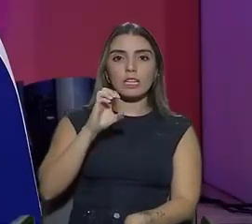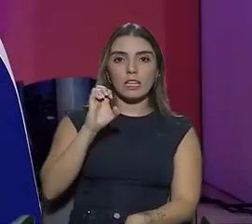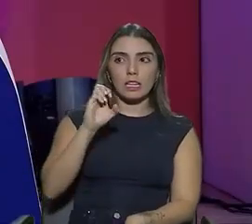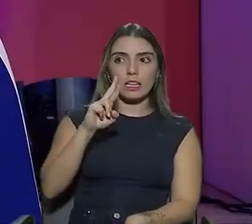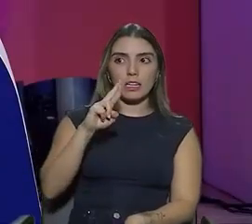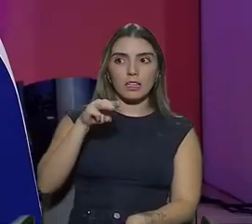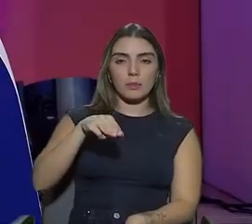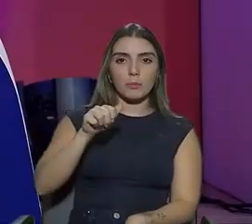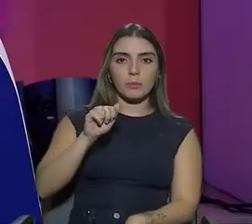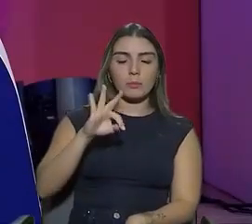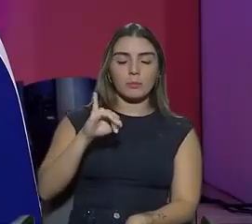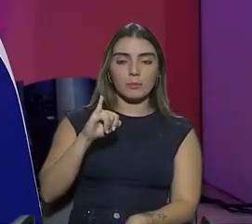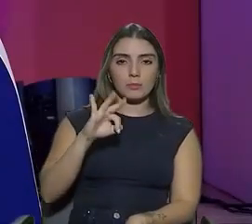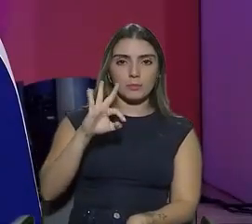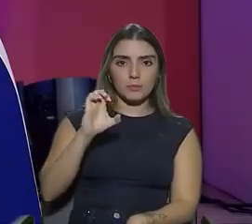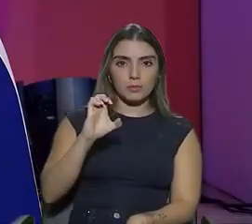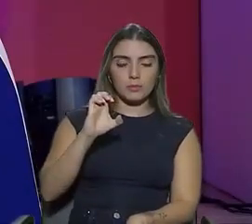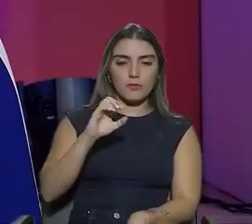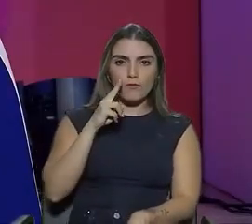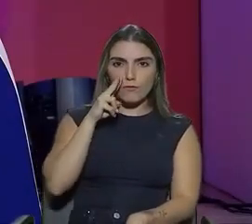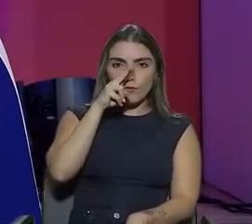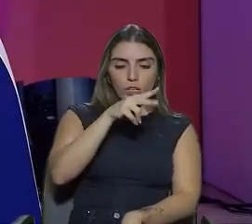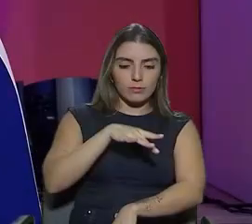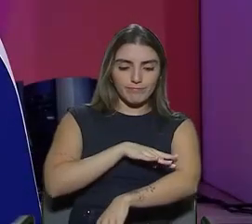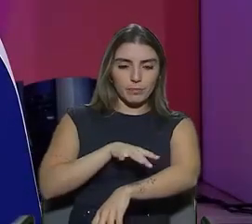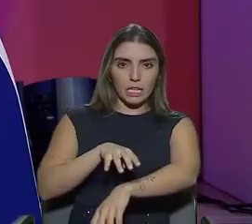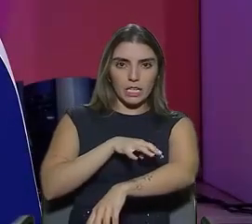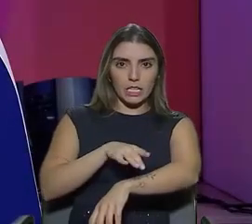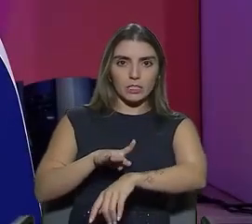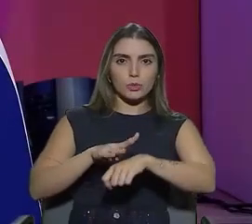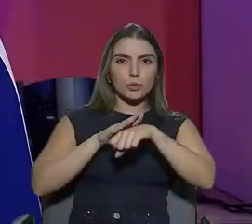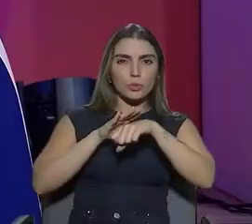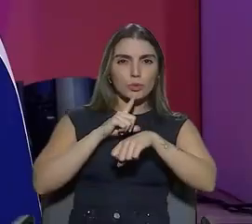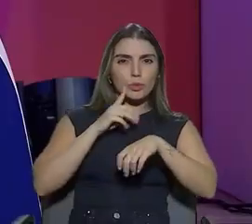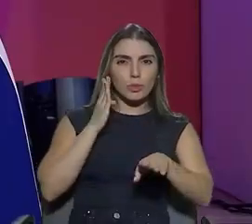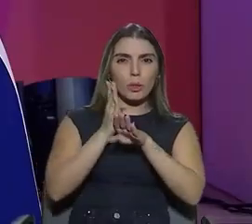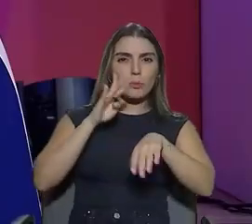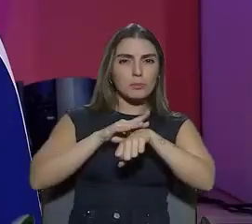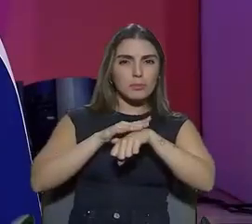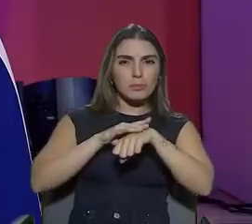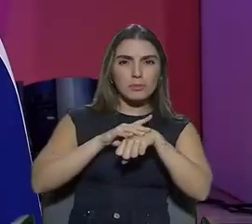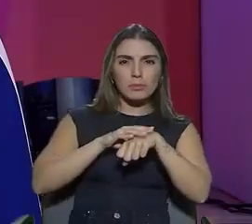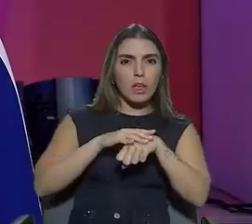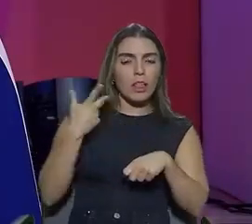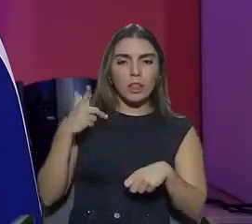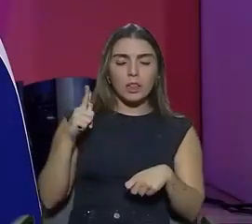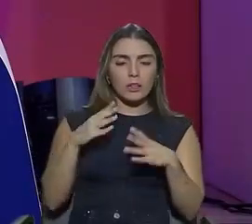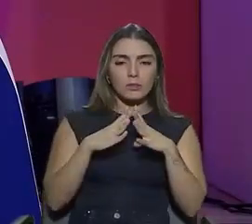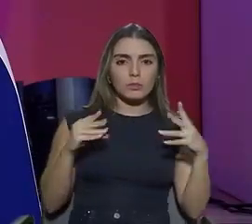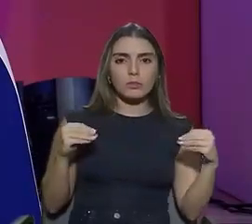que eu tinha uma doença, uma questão de saúde, uma doença que não tem pouca literatura, não tinha cura,